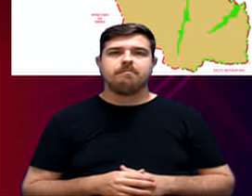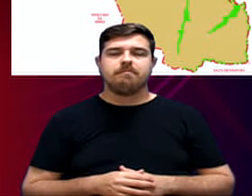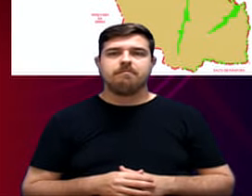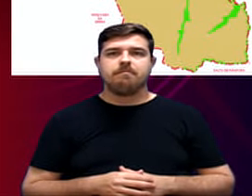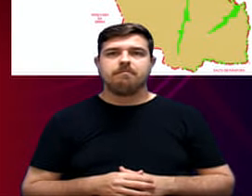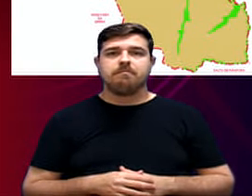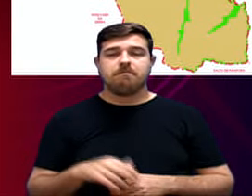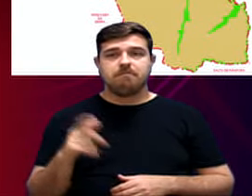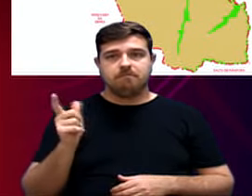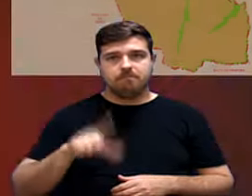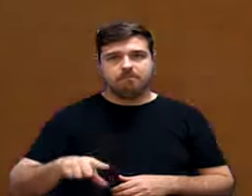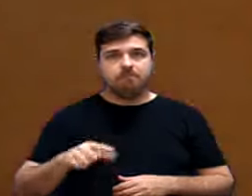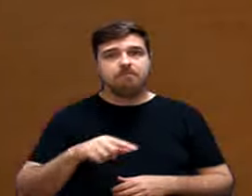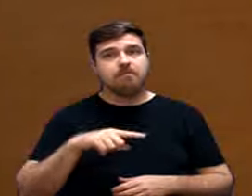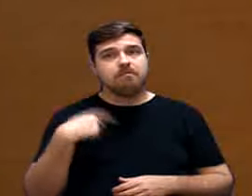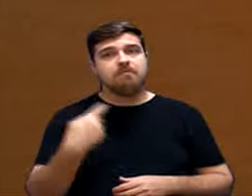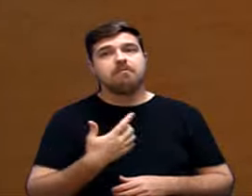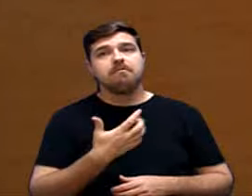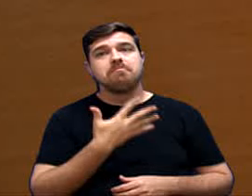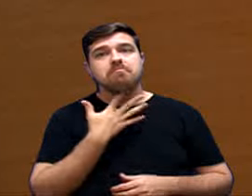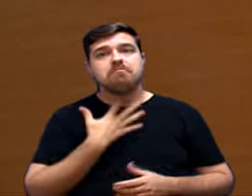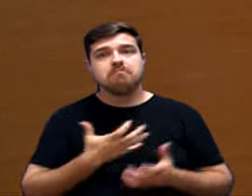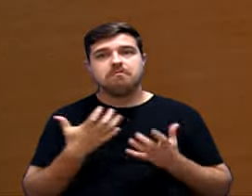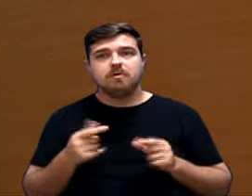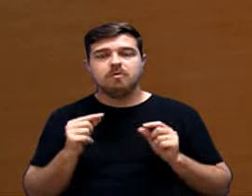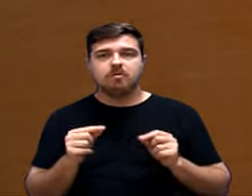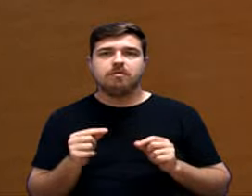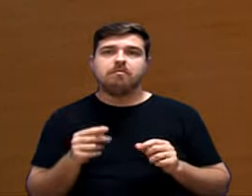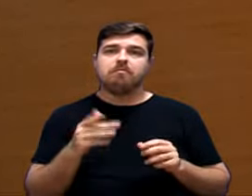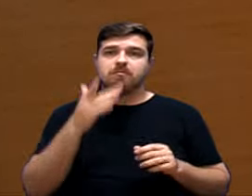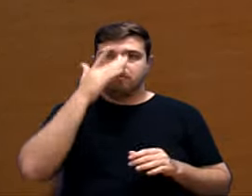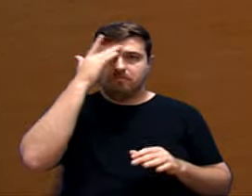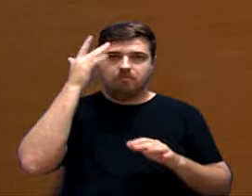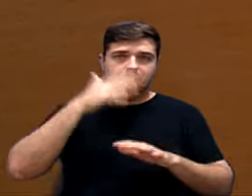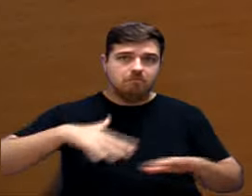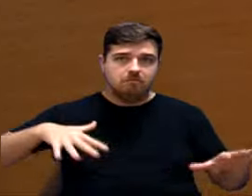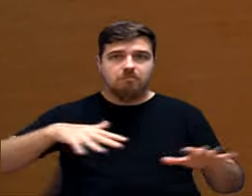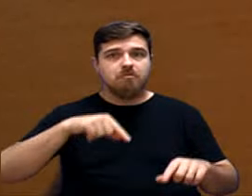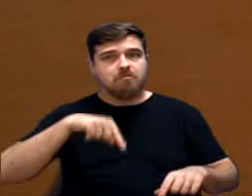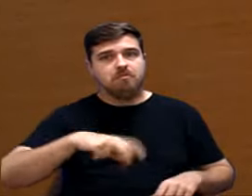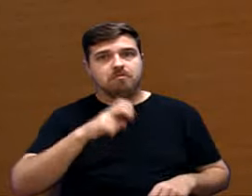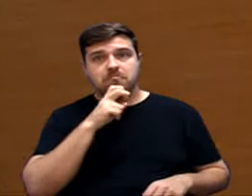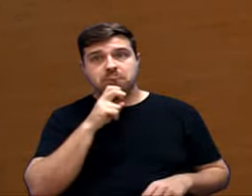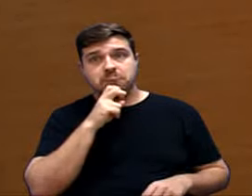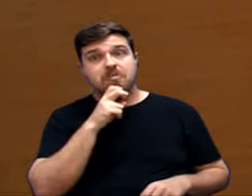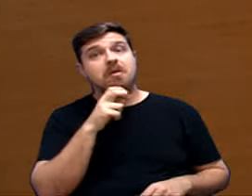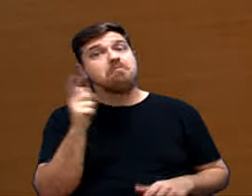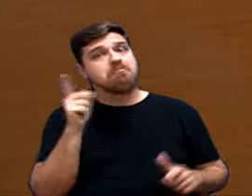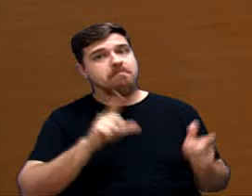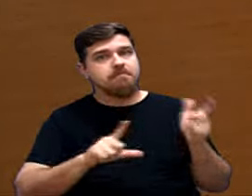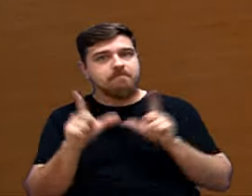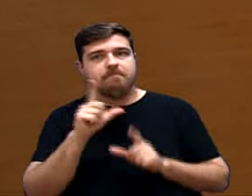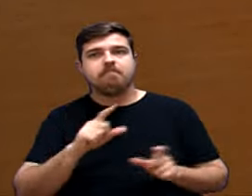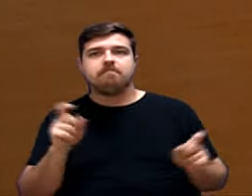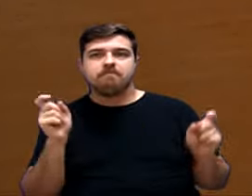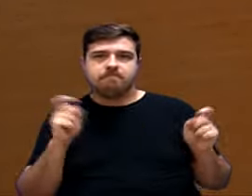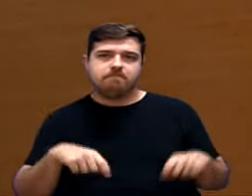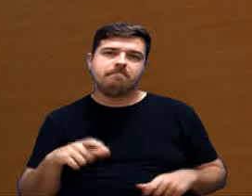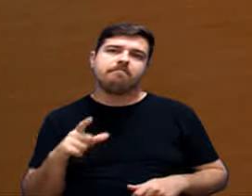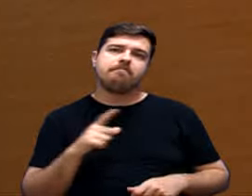ideia né Tiago é é dizer pr pra população de Sorocaba que a gente teve um ganho né campanate